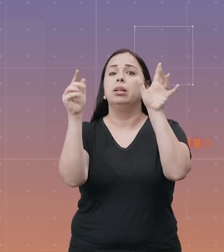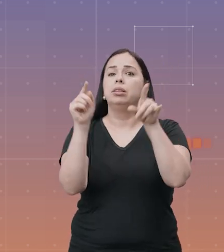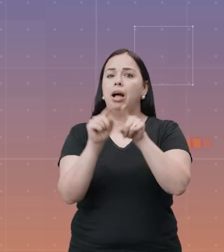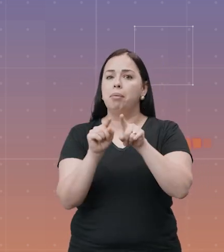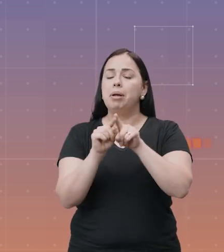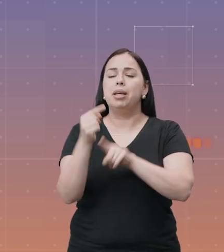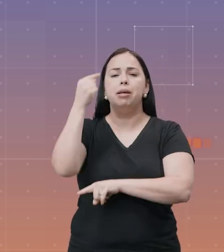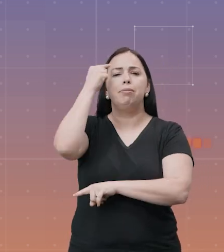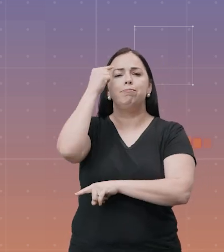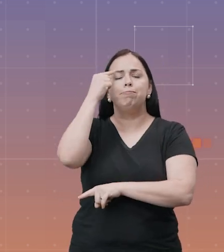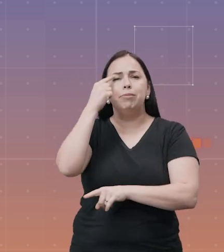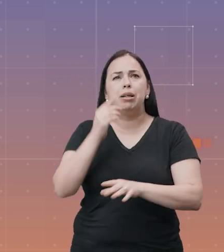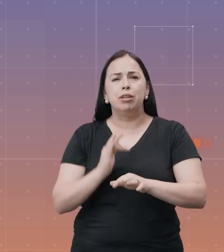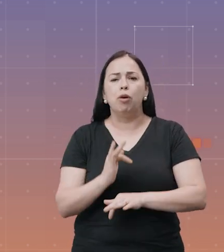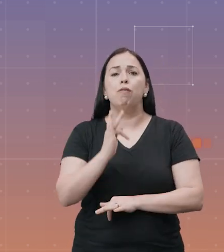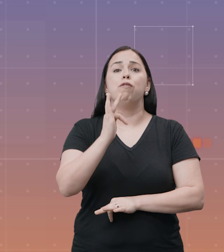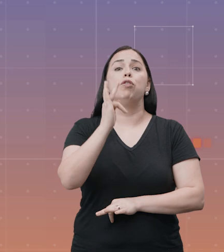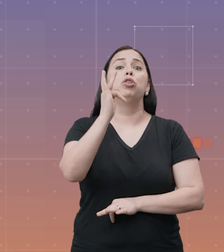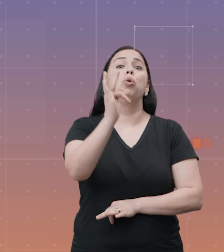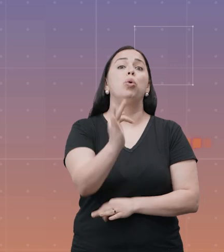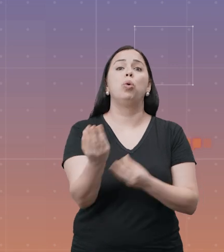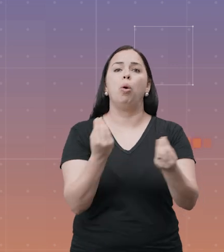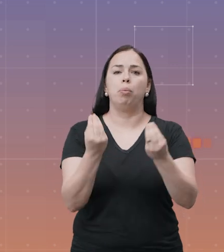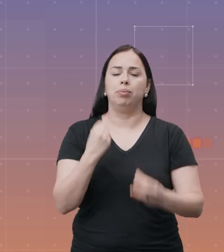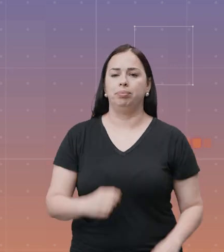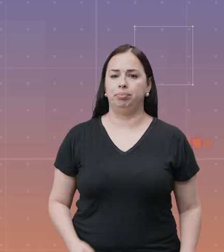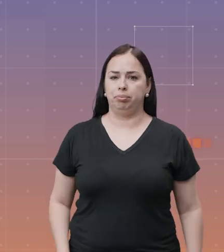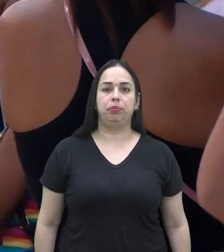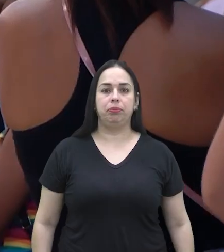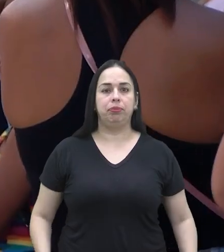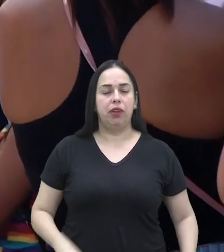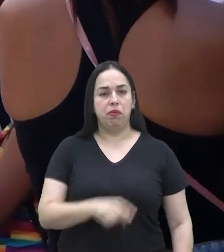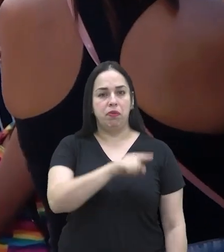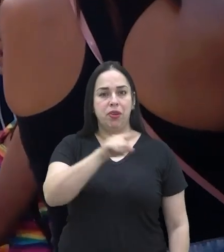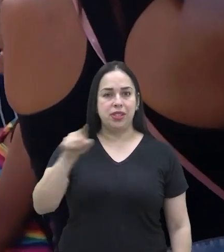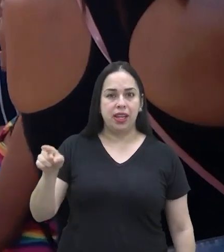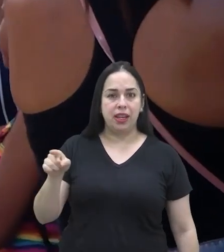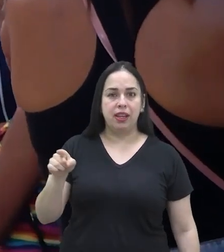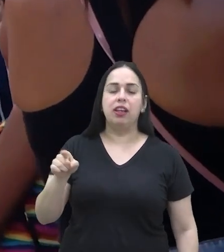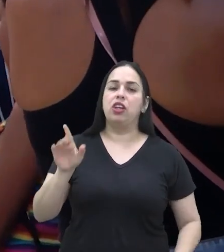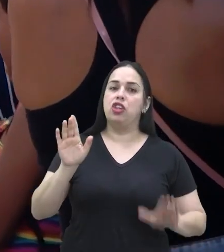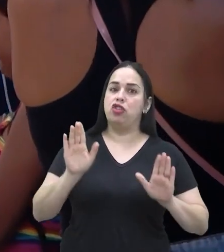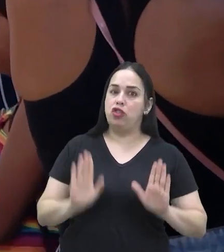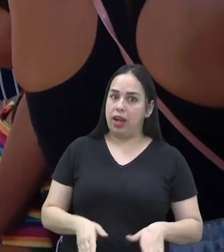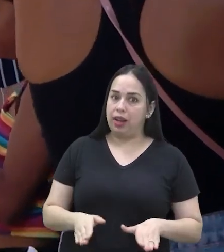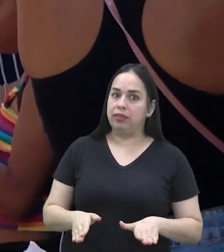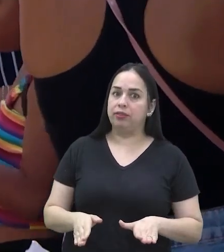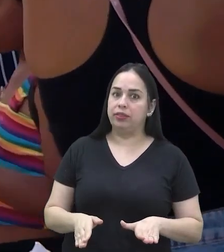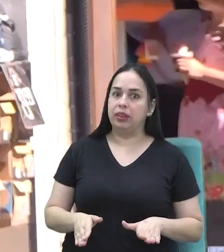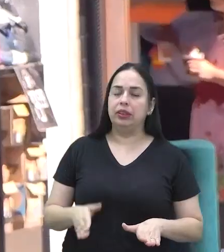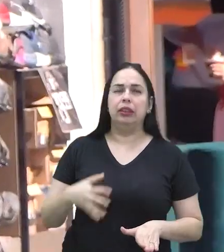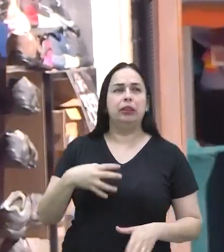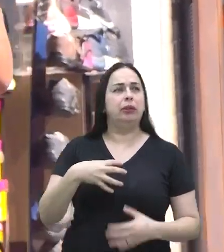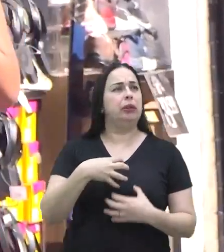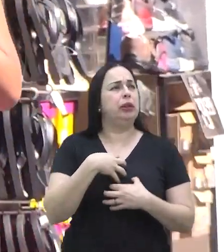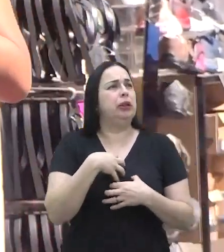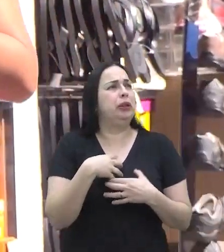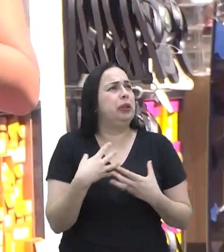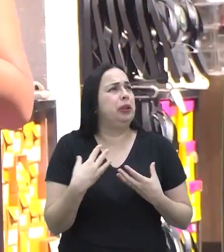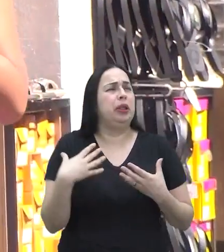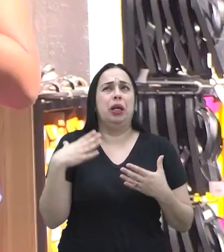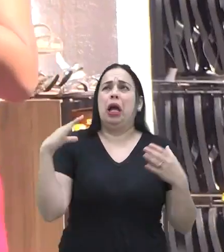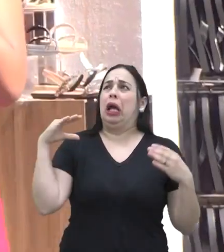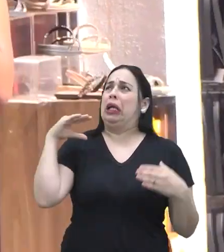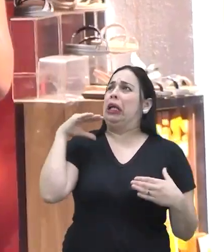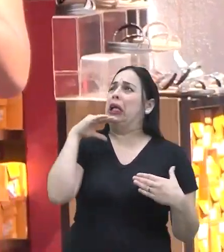setores e fazer uma projeção dos perigos a longo prazo. Você, muito provavelmente, já teve a impressão de que os